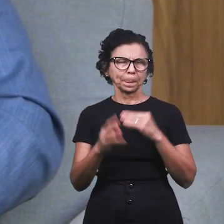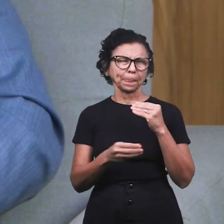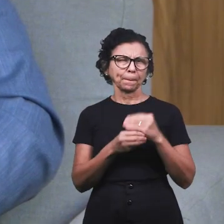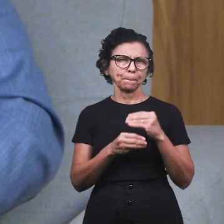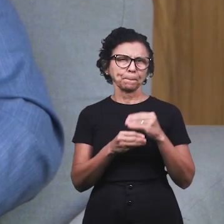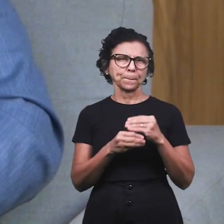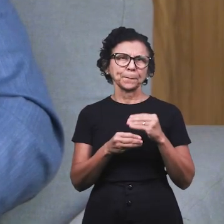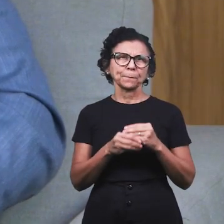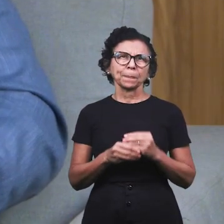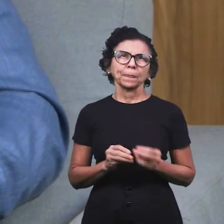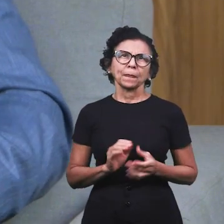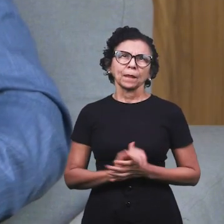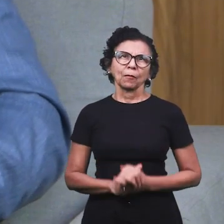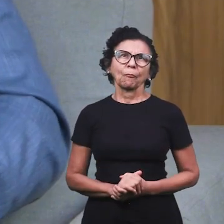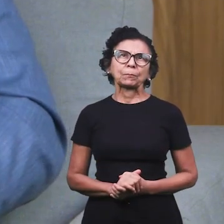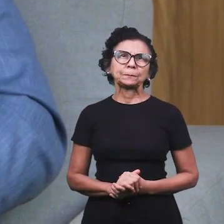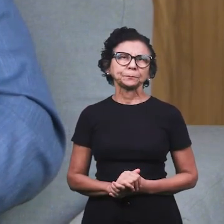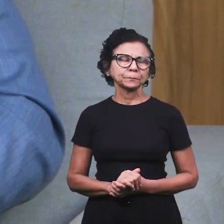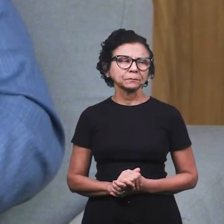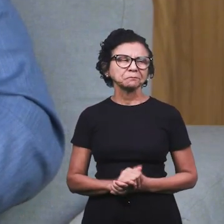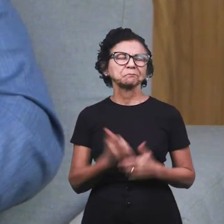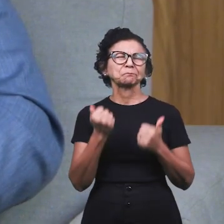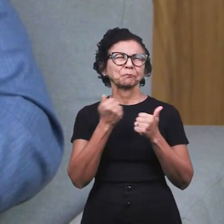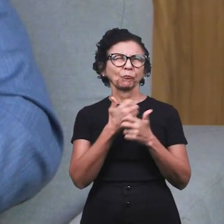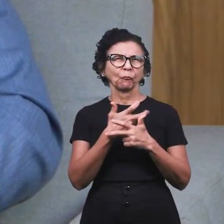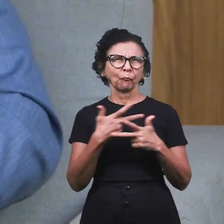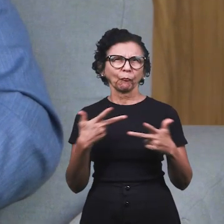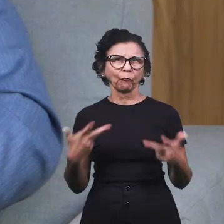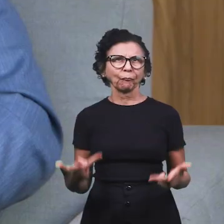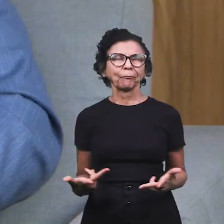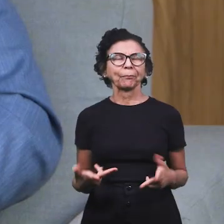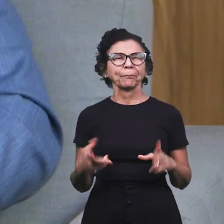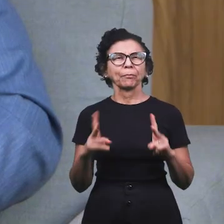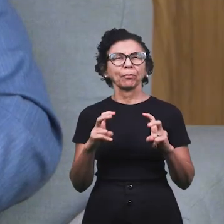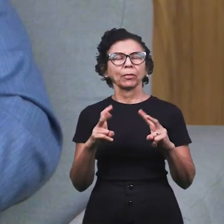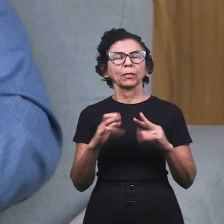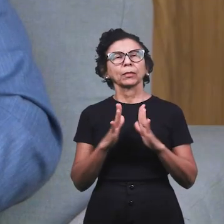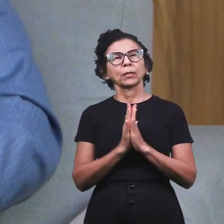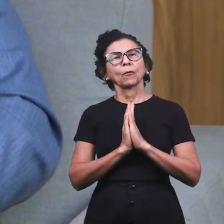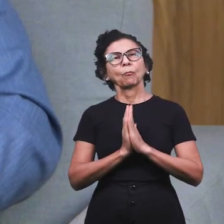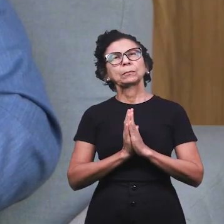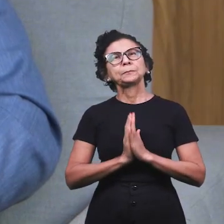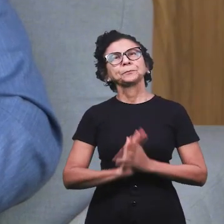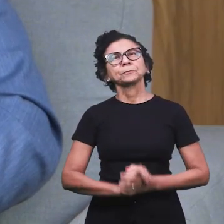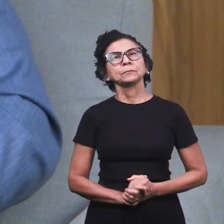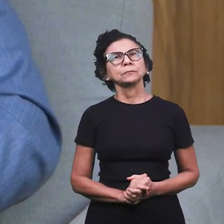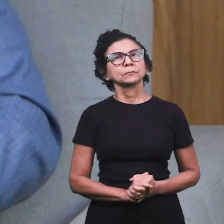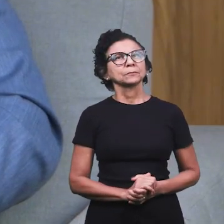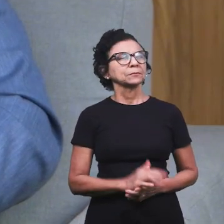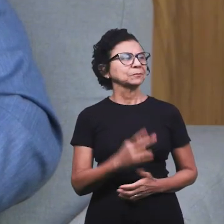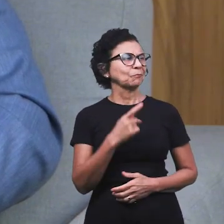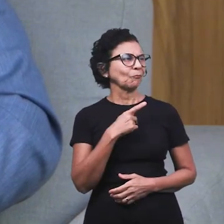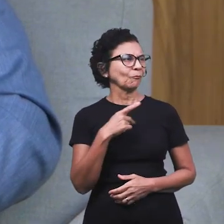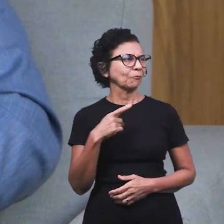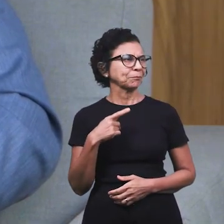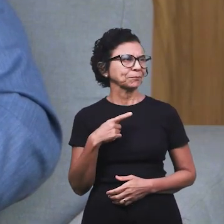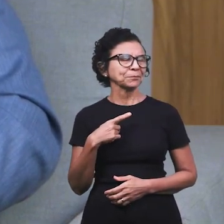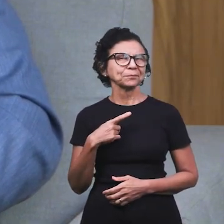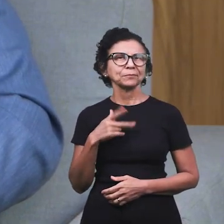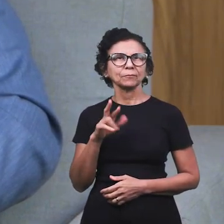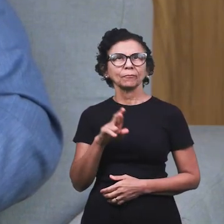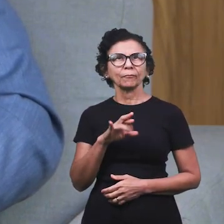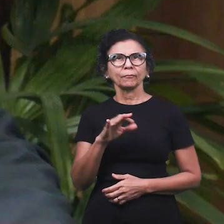anterior, mas nunca se esgota, tem muita coisa para falar sobre a oração. Não é isso mesmo? Pastor Ricardo Diniz, seja muito